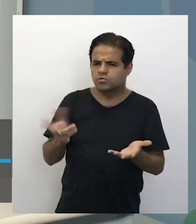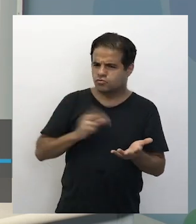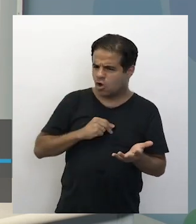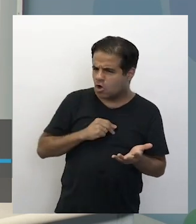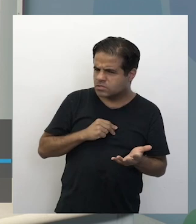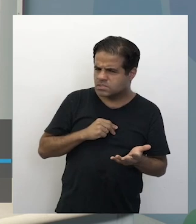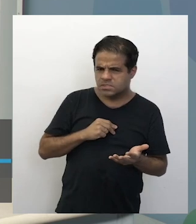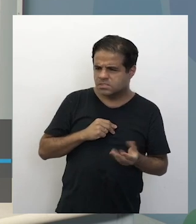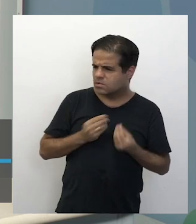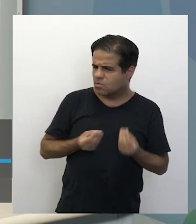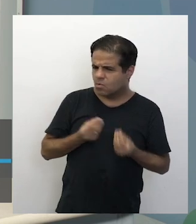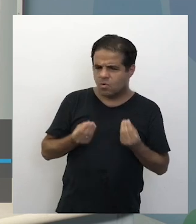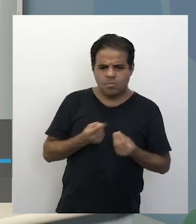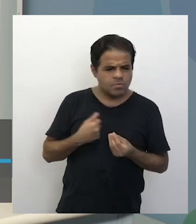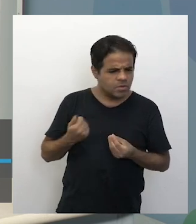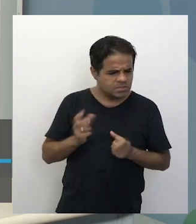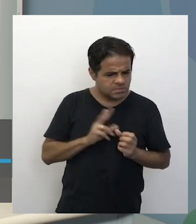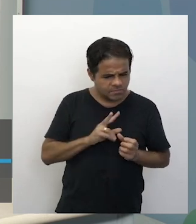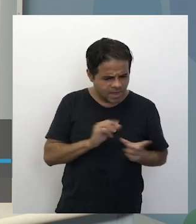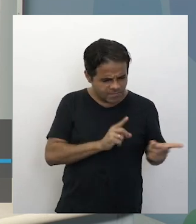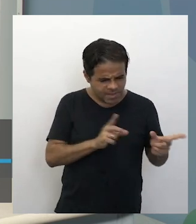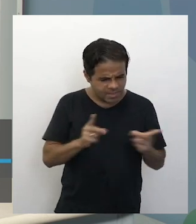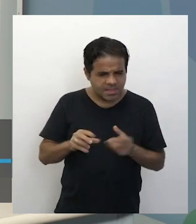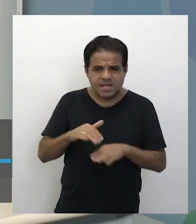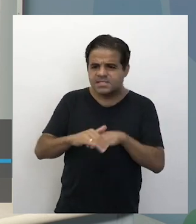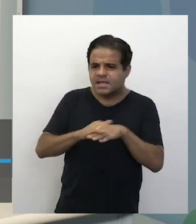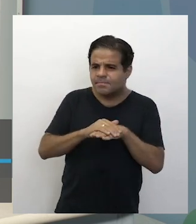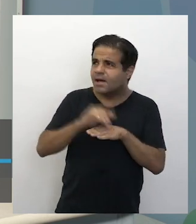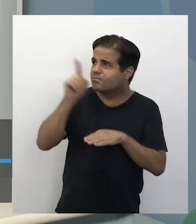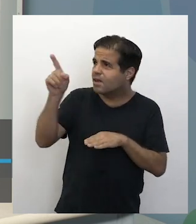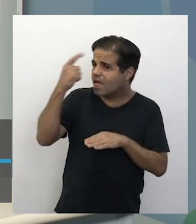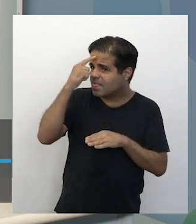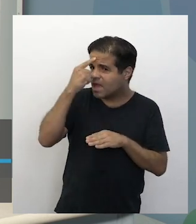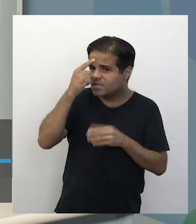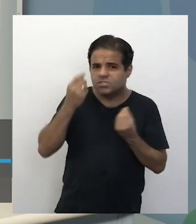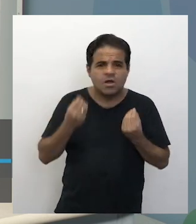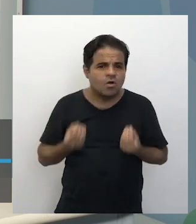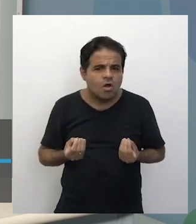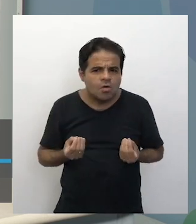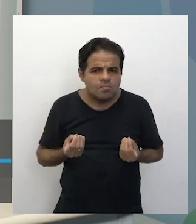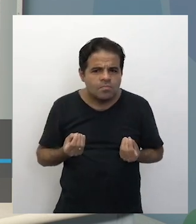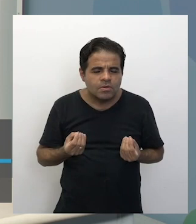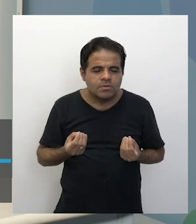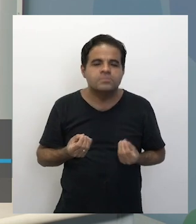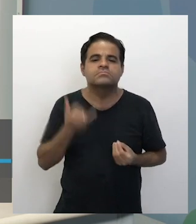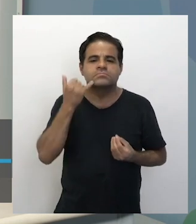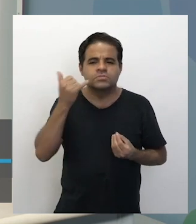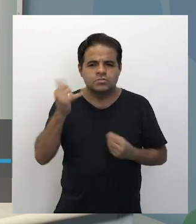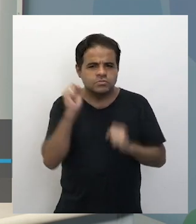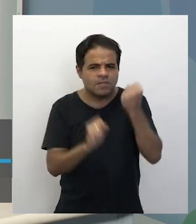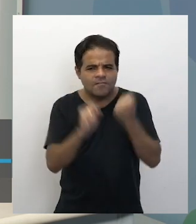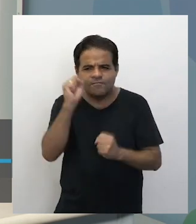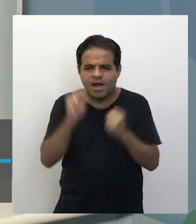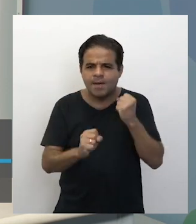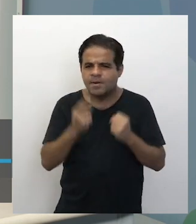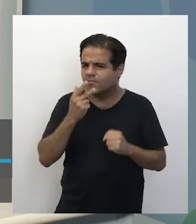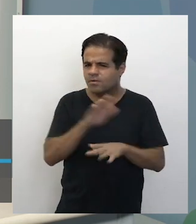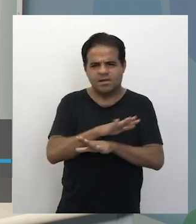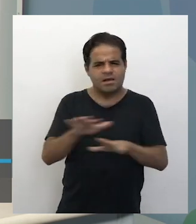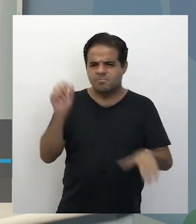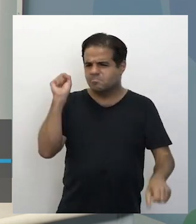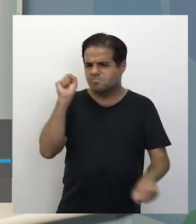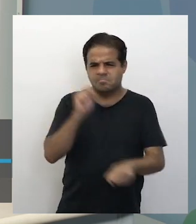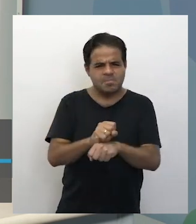mas como que a gente vai vender sapato na Índia? Ligou para a fábrica e falou, não, para